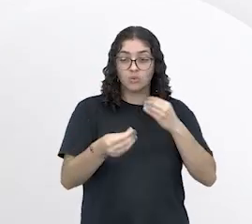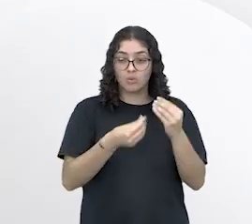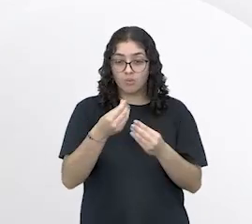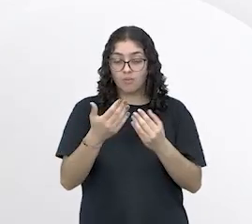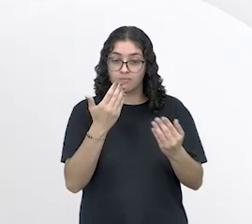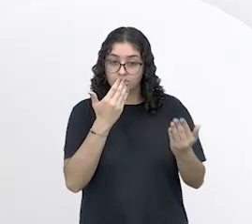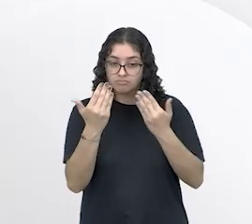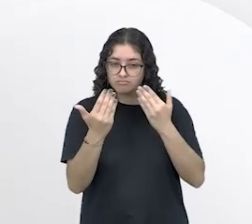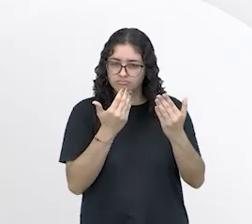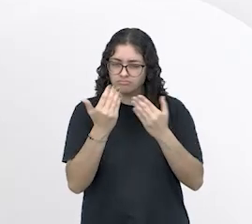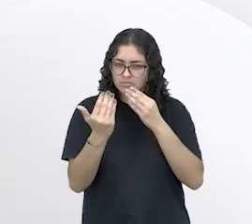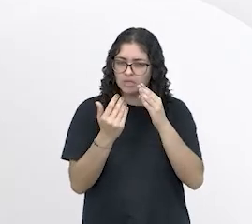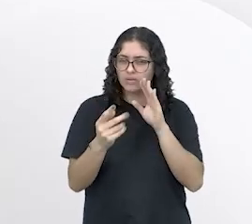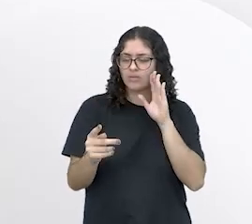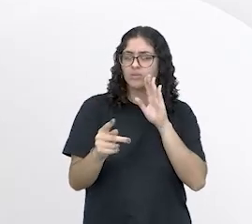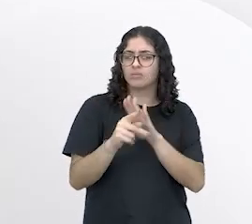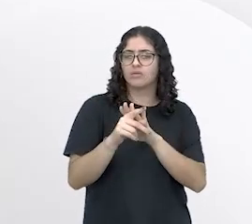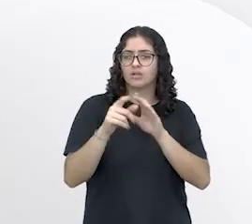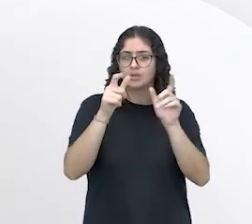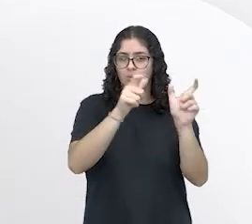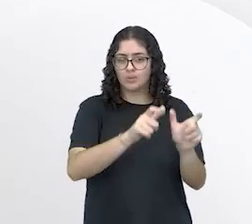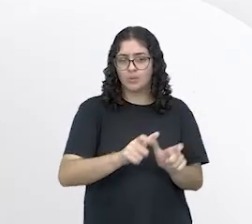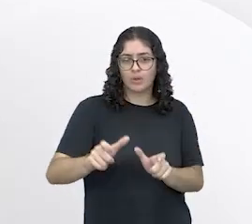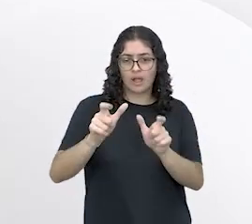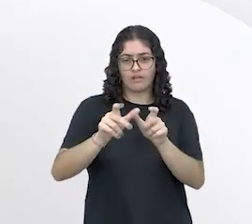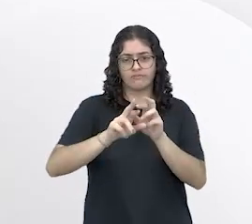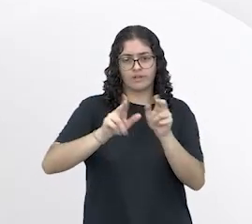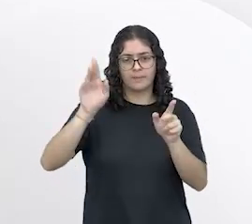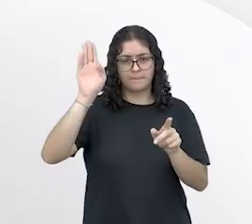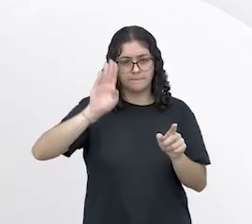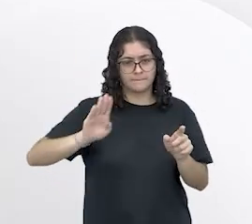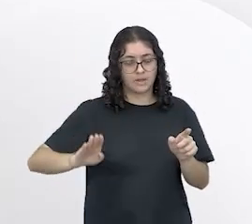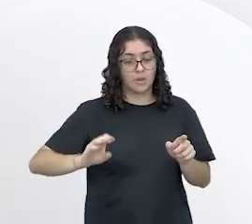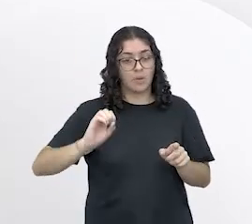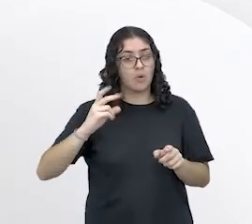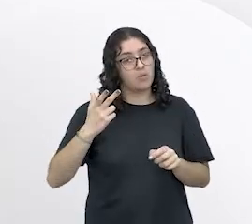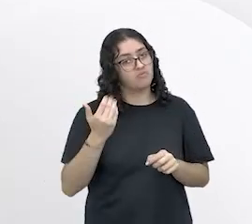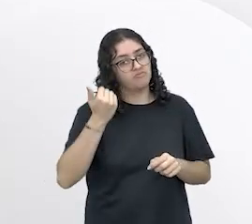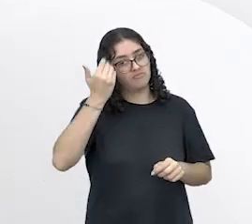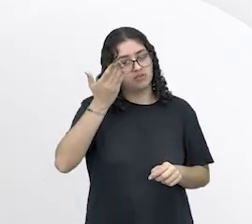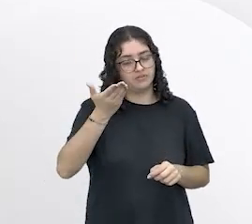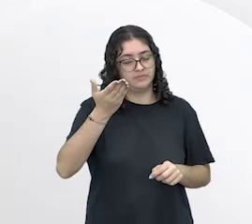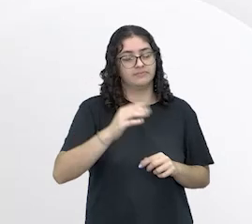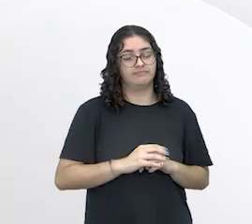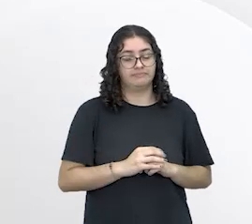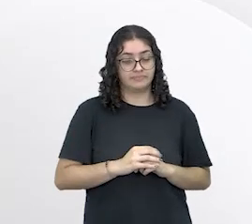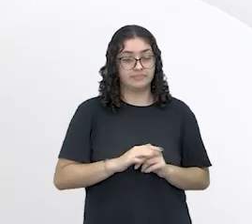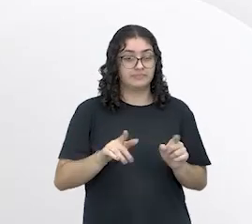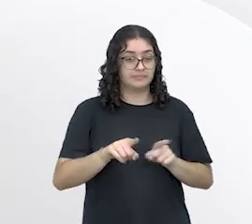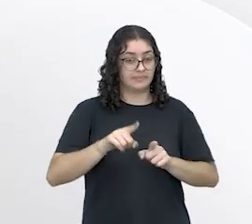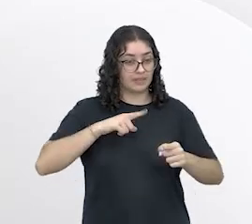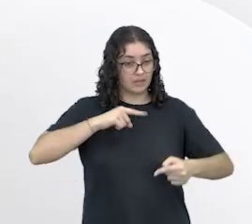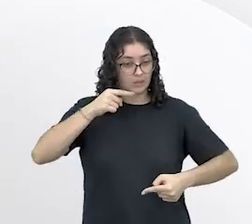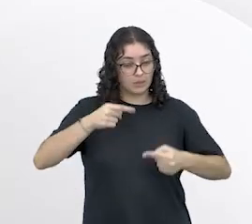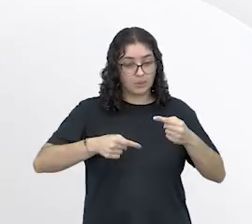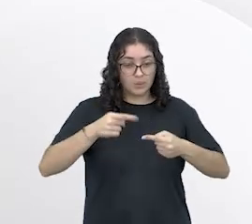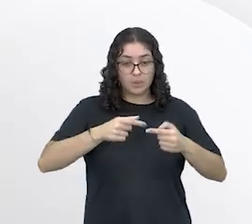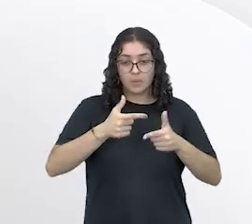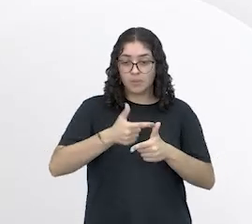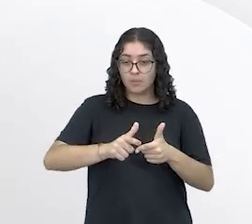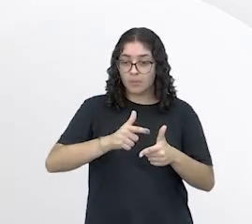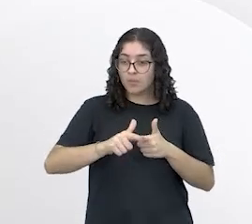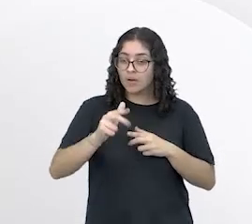comparações de temperaturas em diferentes regiões do Brasil ou no exterior. ou ainda em discussões que envolvam